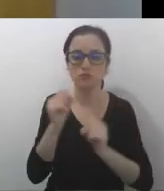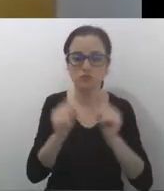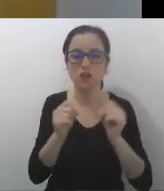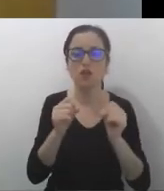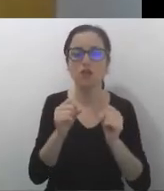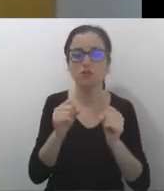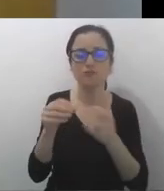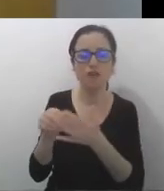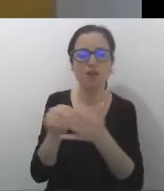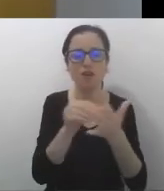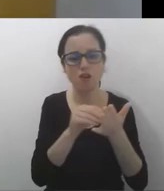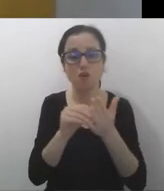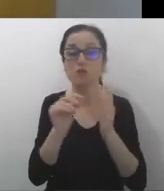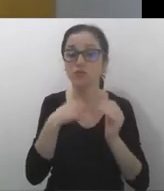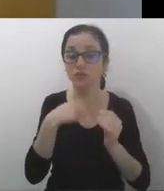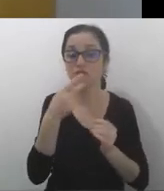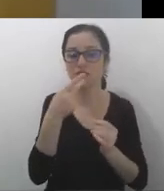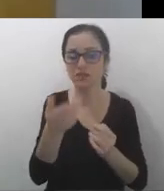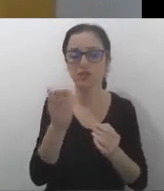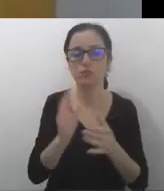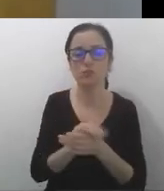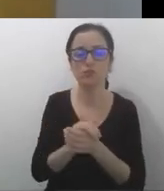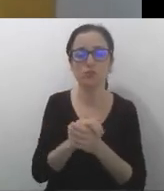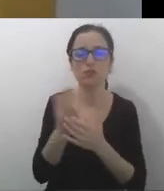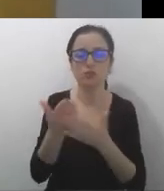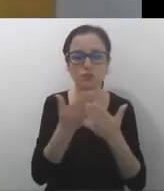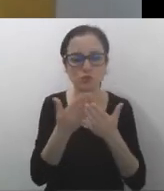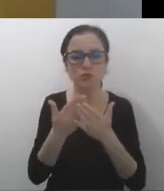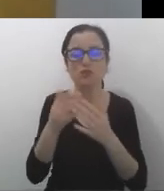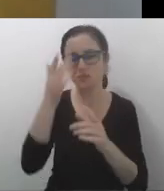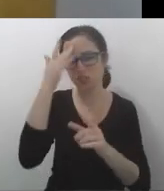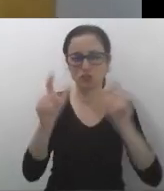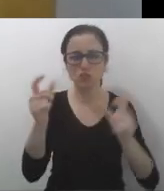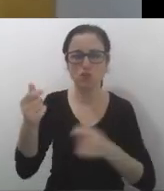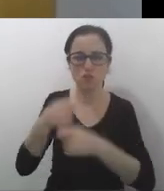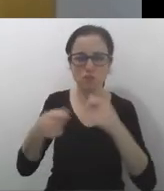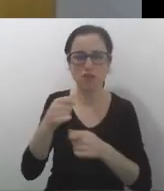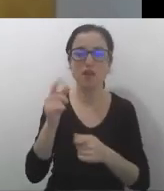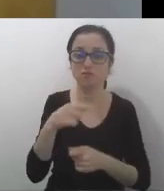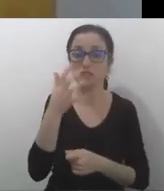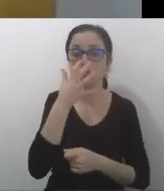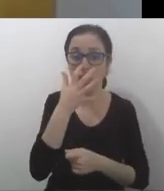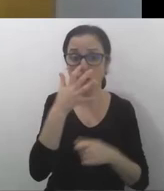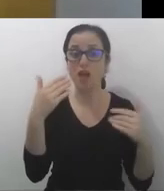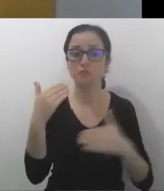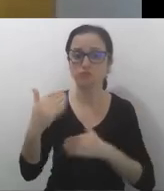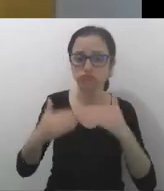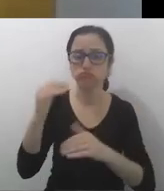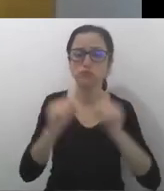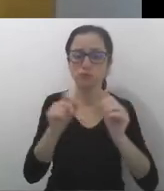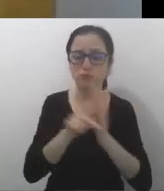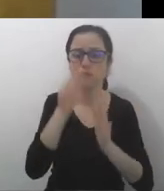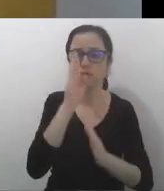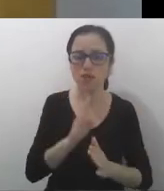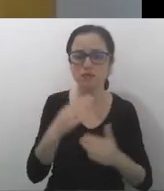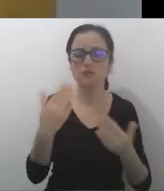economistas, mas é muito impressionante o processo de industrialização do Brasil, avião, é